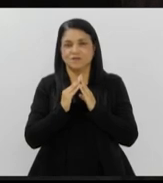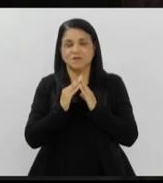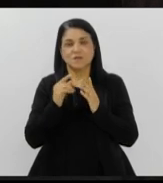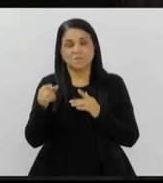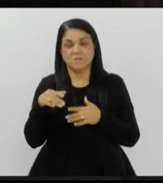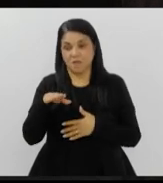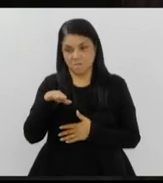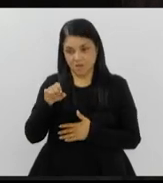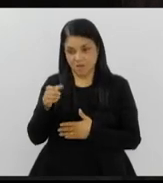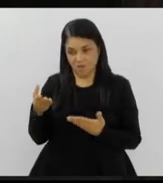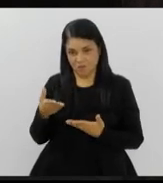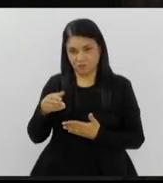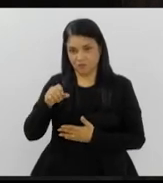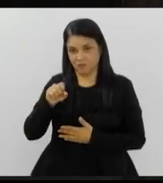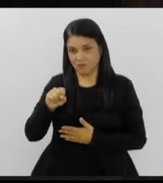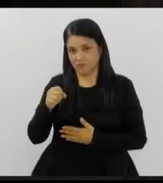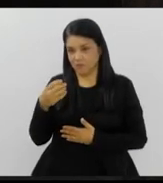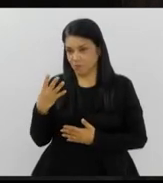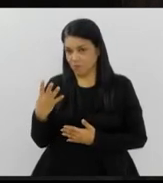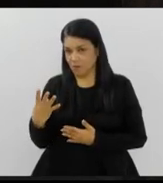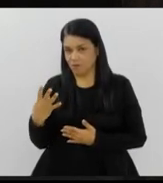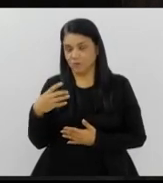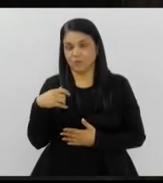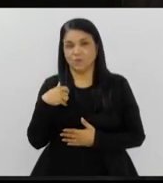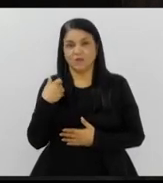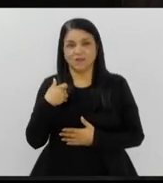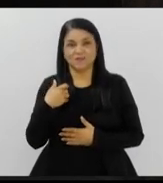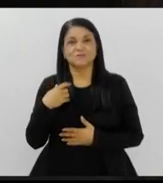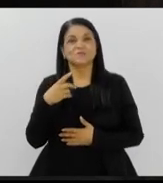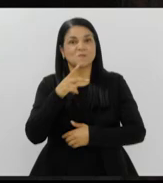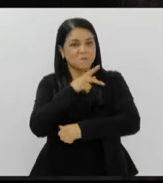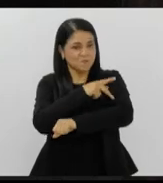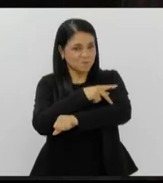que está aqui aos 84 anos é pedagoga, foi professora.